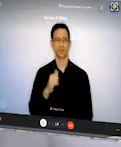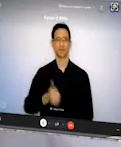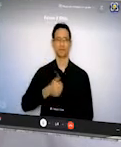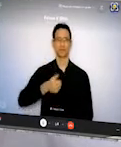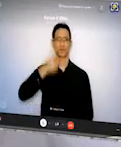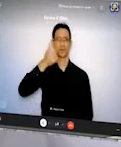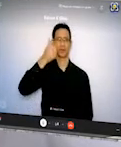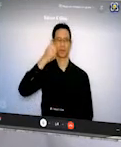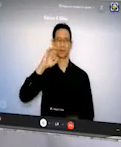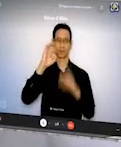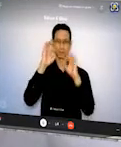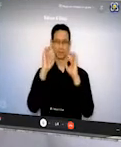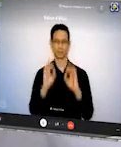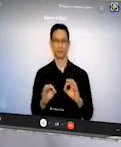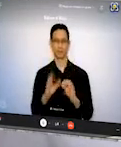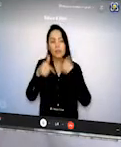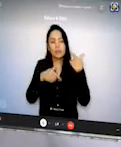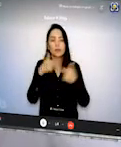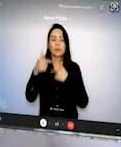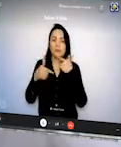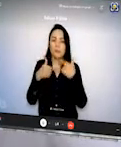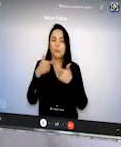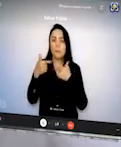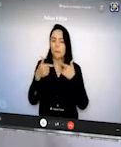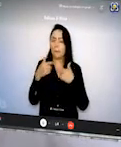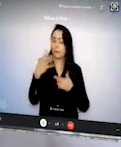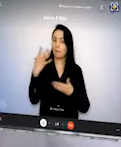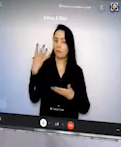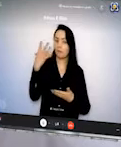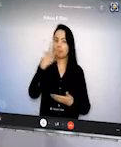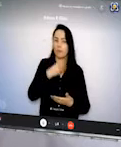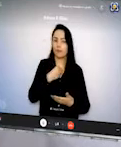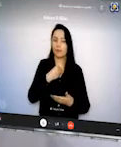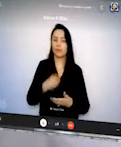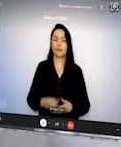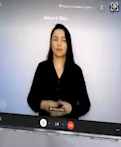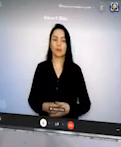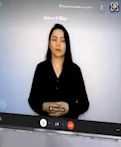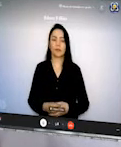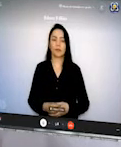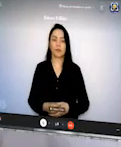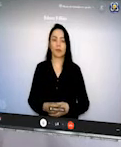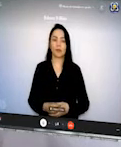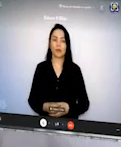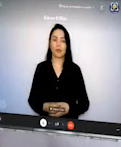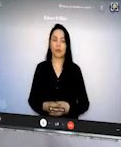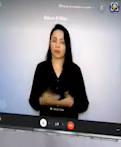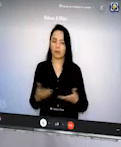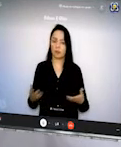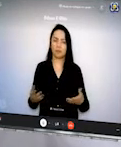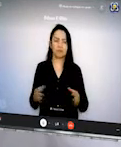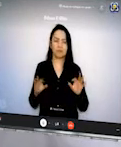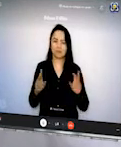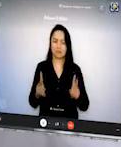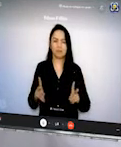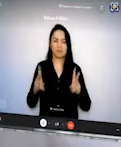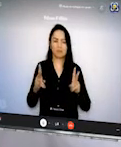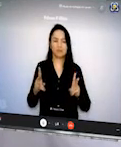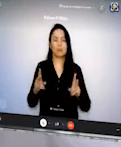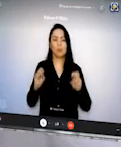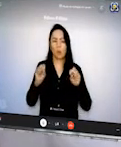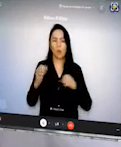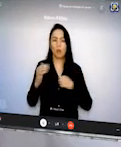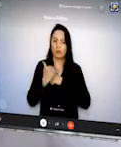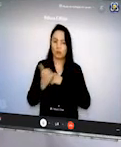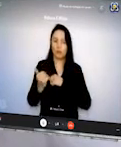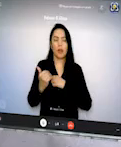vez, ele recebeu um pedido de vista do vereador Kula. A matéria pretende ampliar as proibições ao tabagismo na cidade e